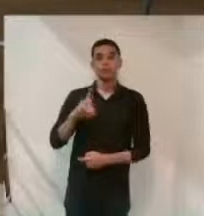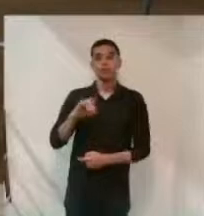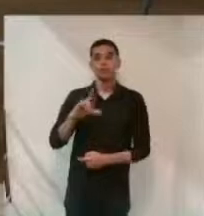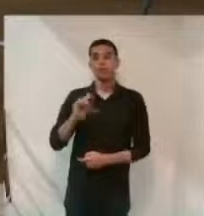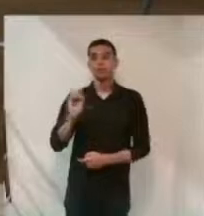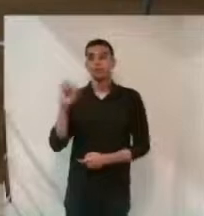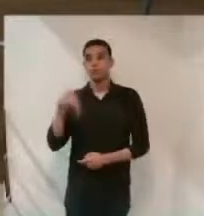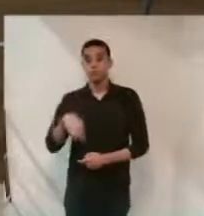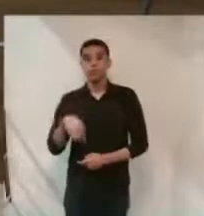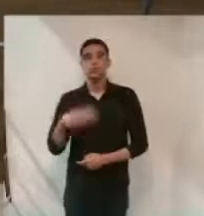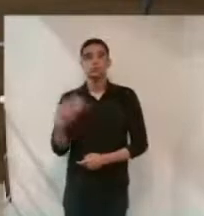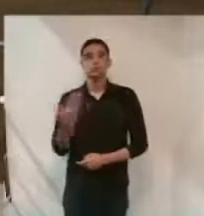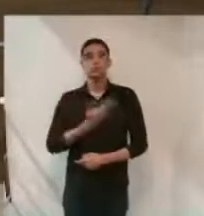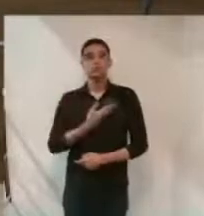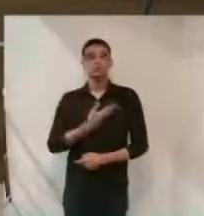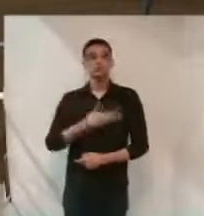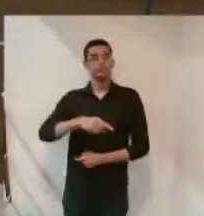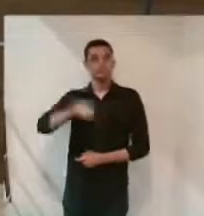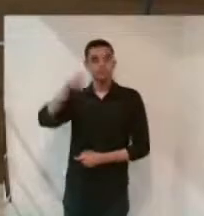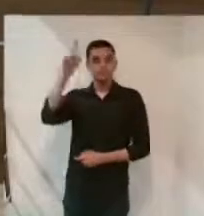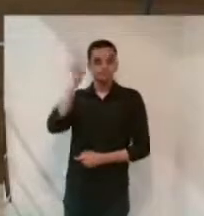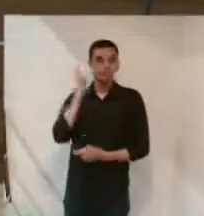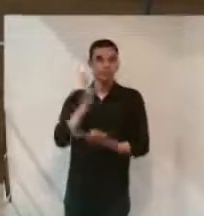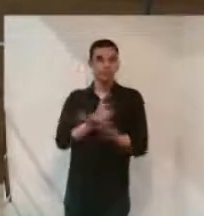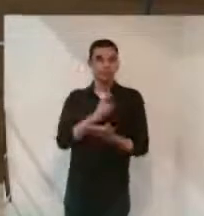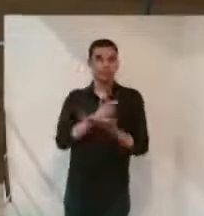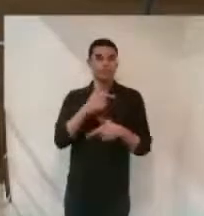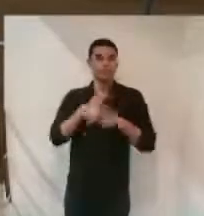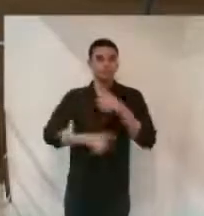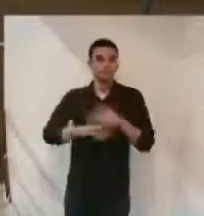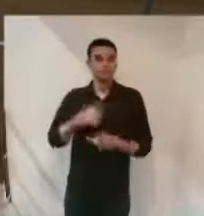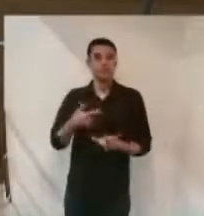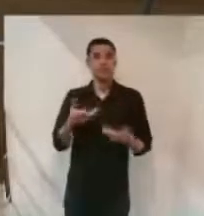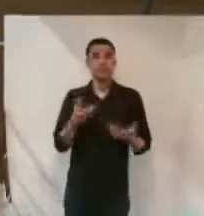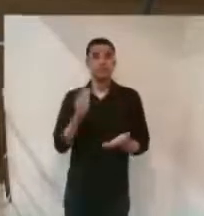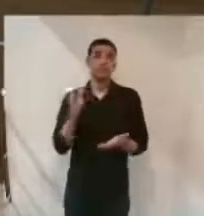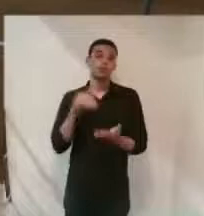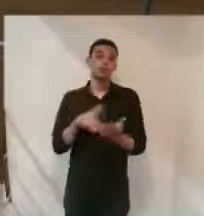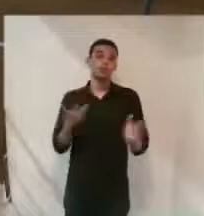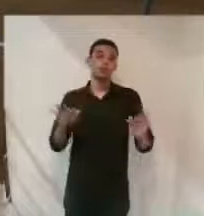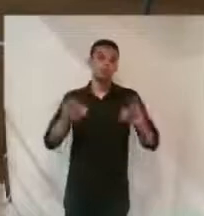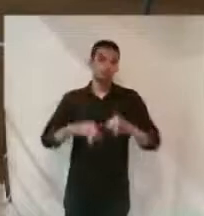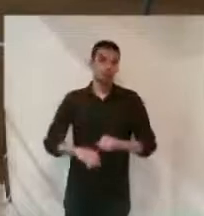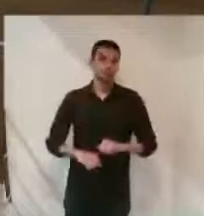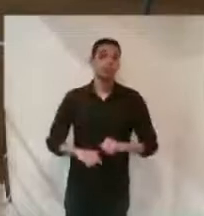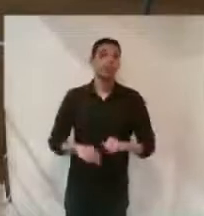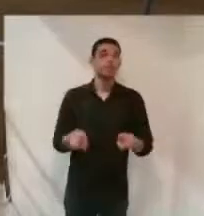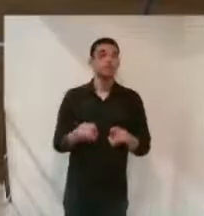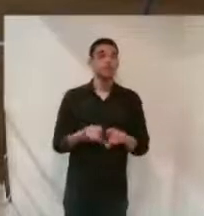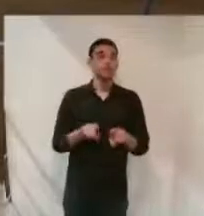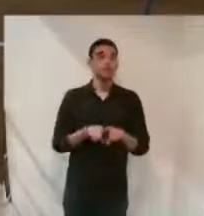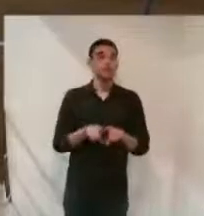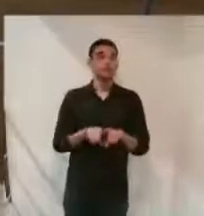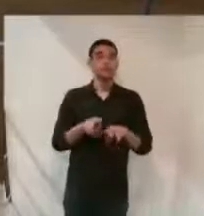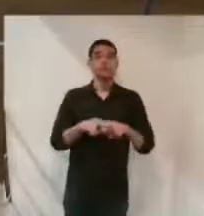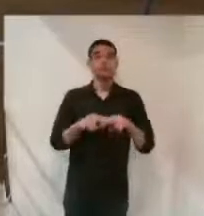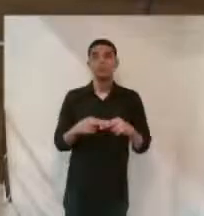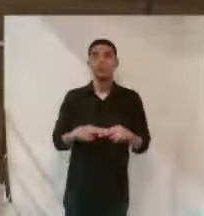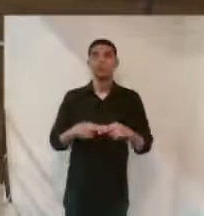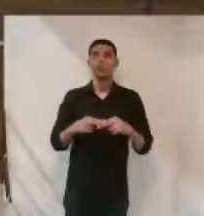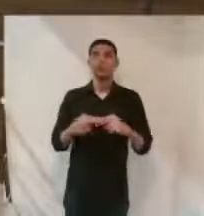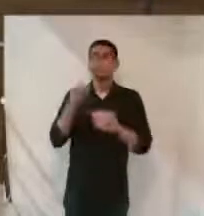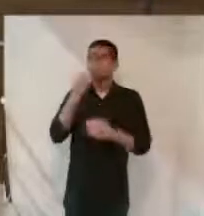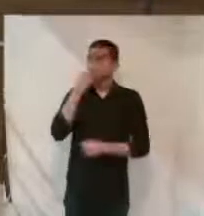longas jornadas, secretário do Meio Ambiente, e, por fim, não por menos, mas pelo brilhantismo da sua palestra,